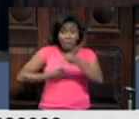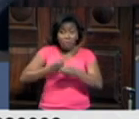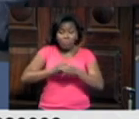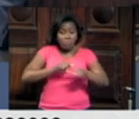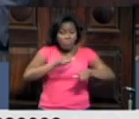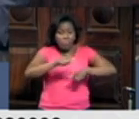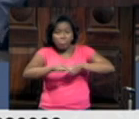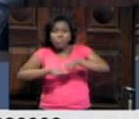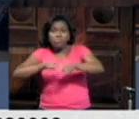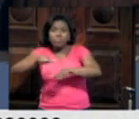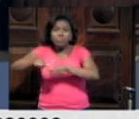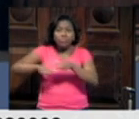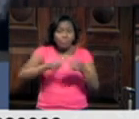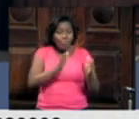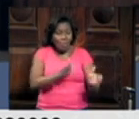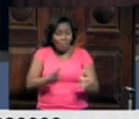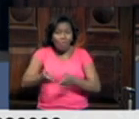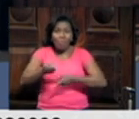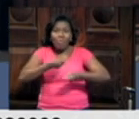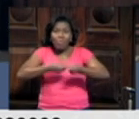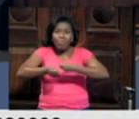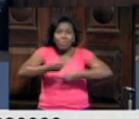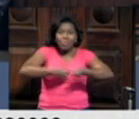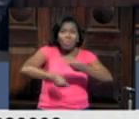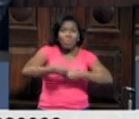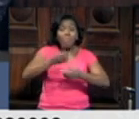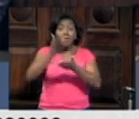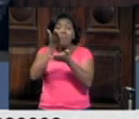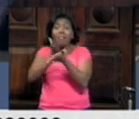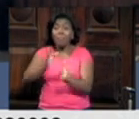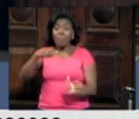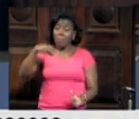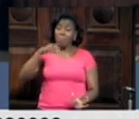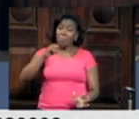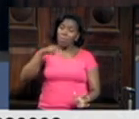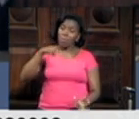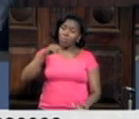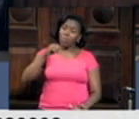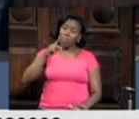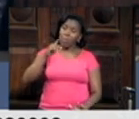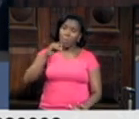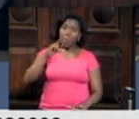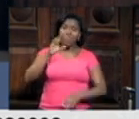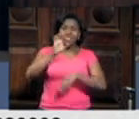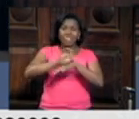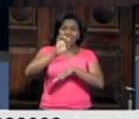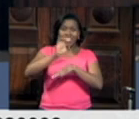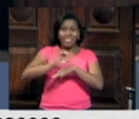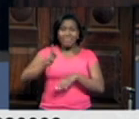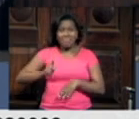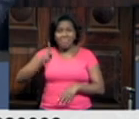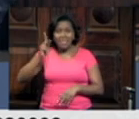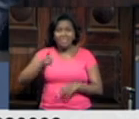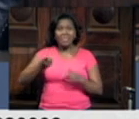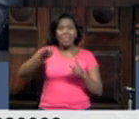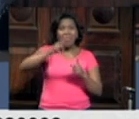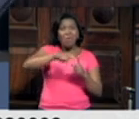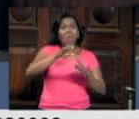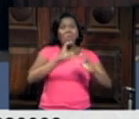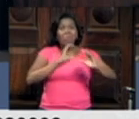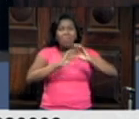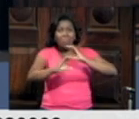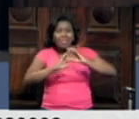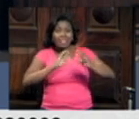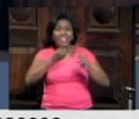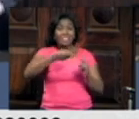modificou toda a ordem econômica, acabando com os monopólios, o monopólio estatal do petróleo, o monopólio das comunicações,